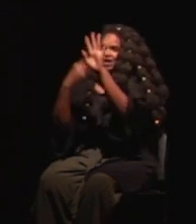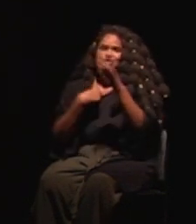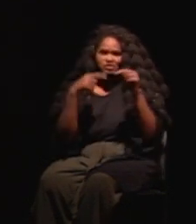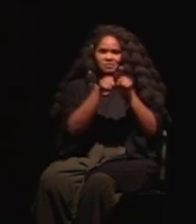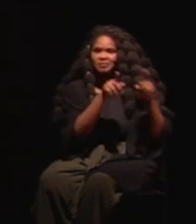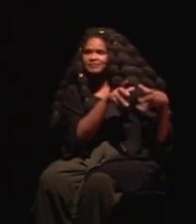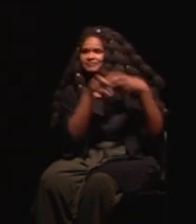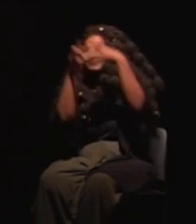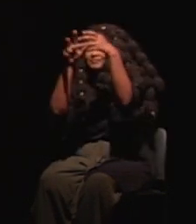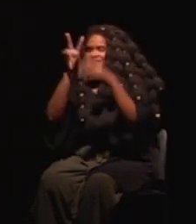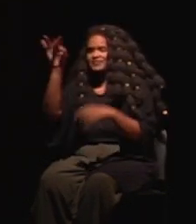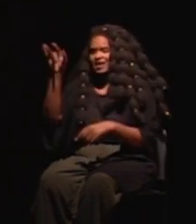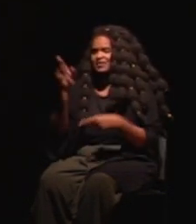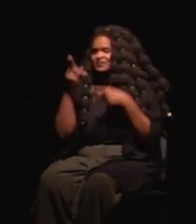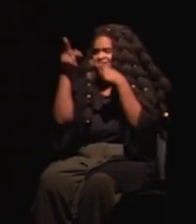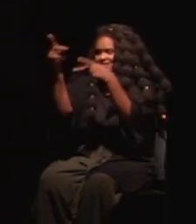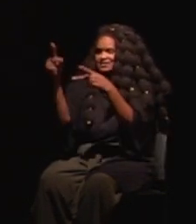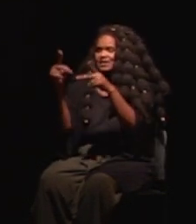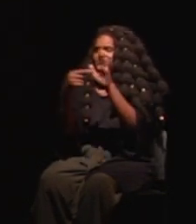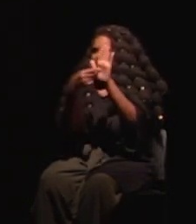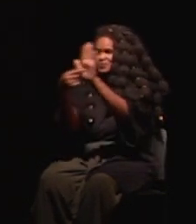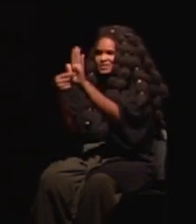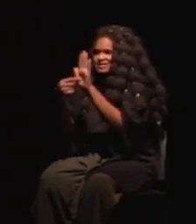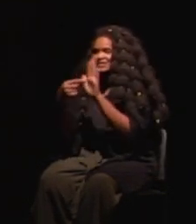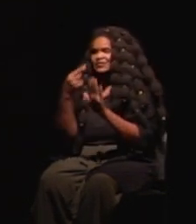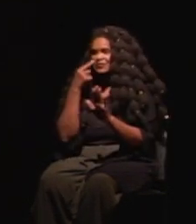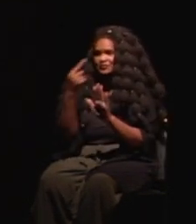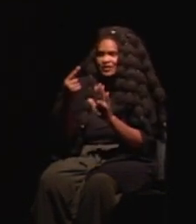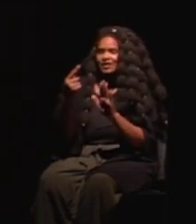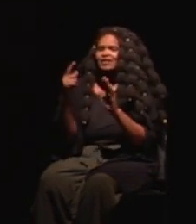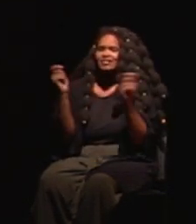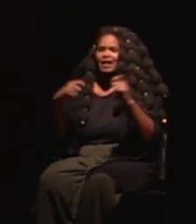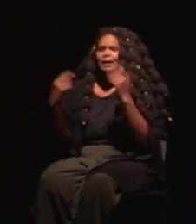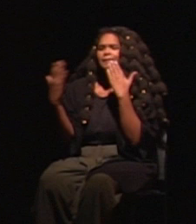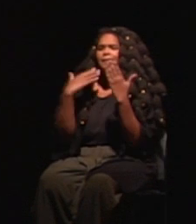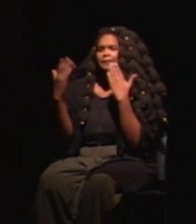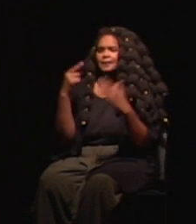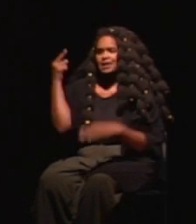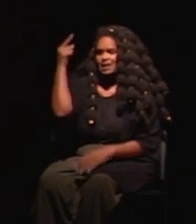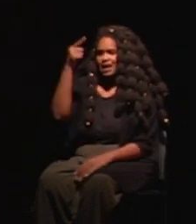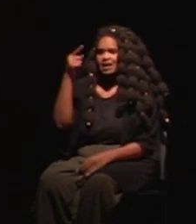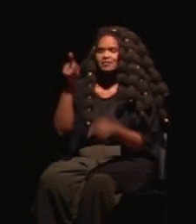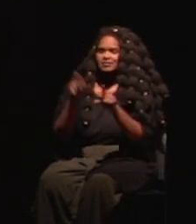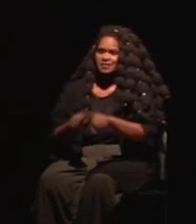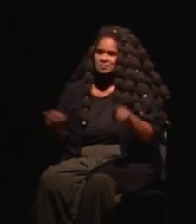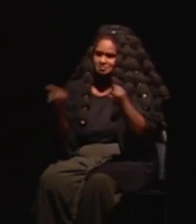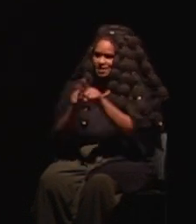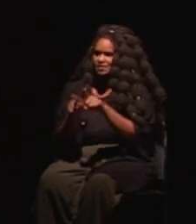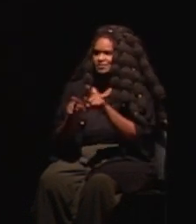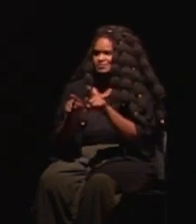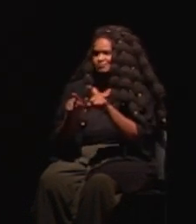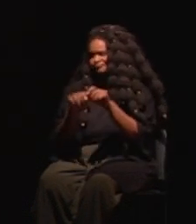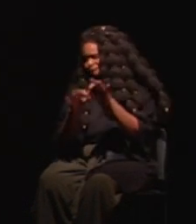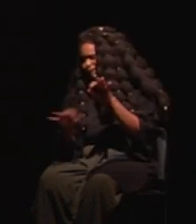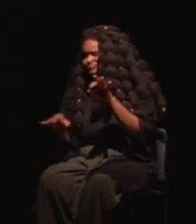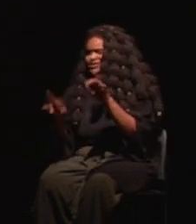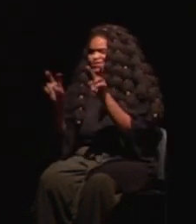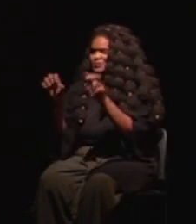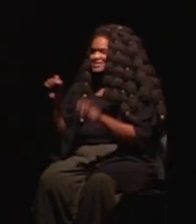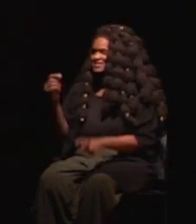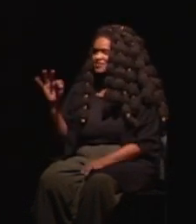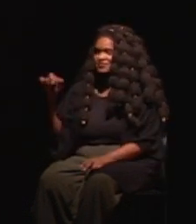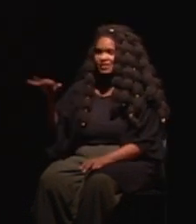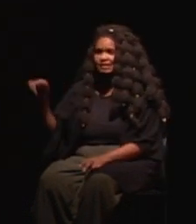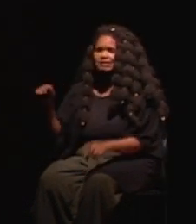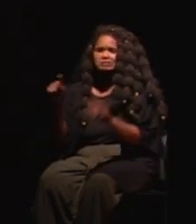subiremos para ver a exposição e podemos conversar lá também mais um pouco mais sobre Stefania, fazer